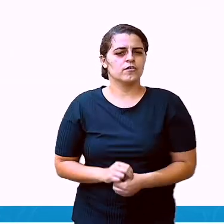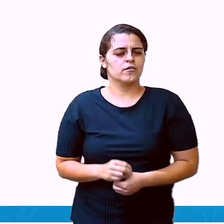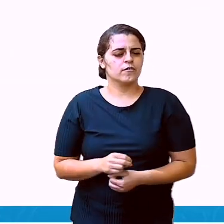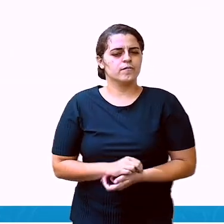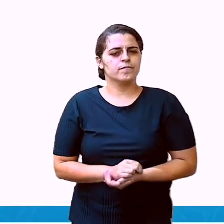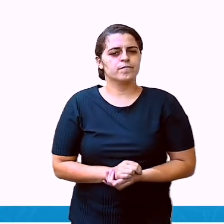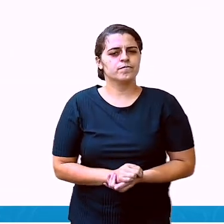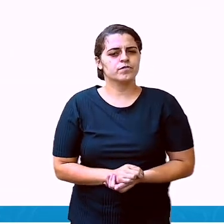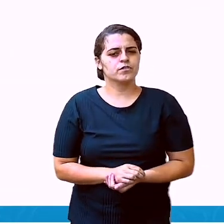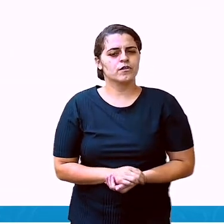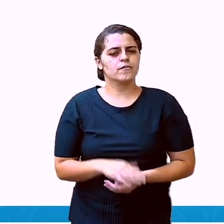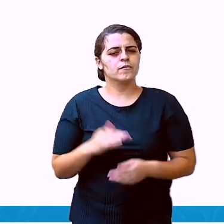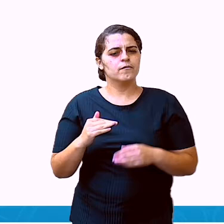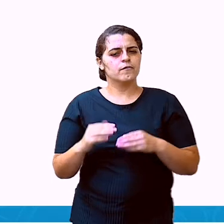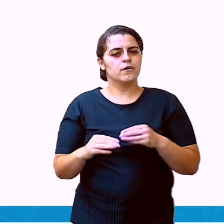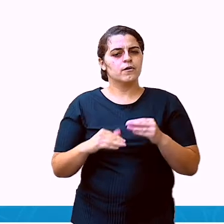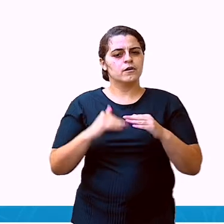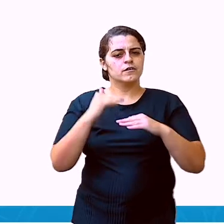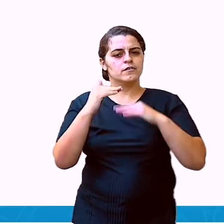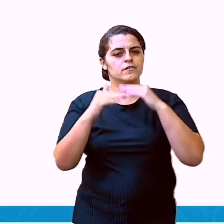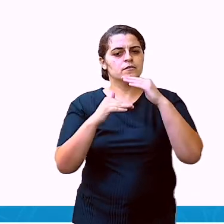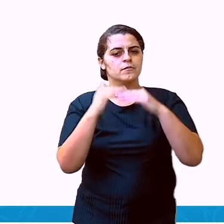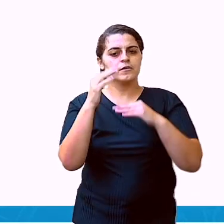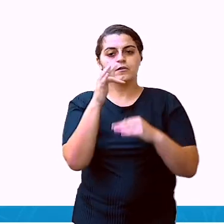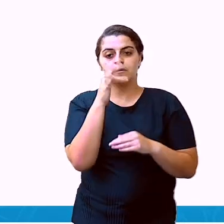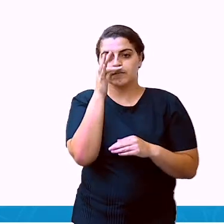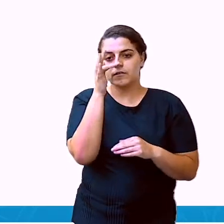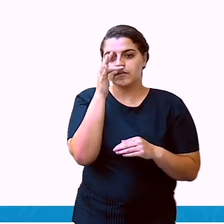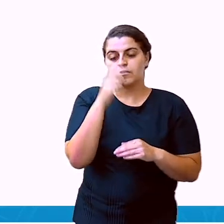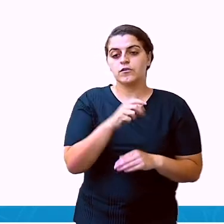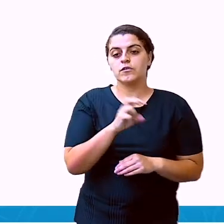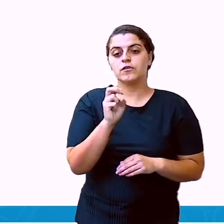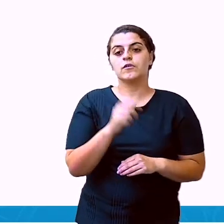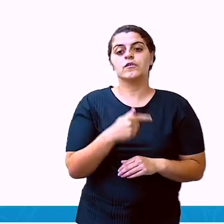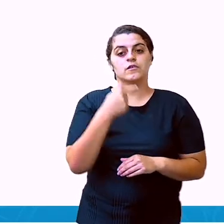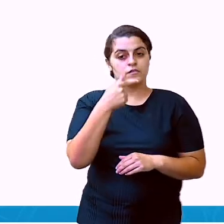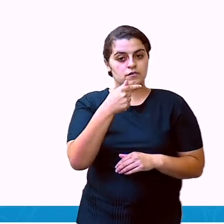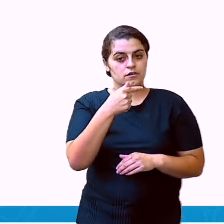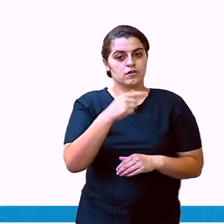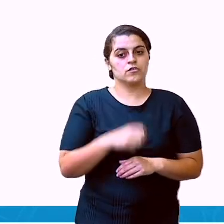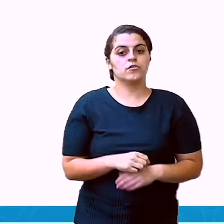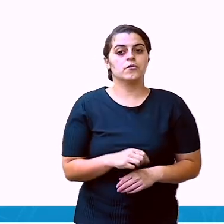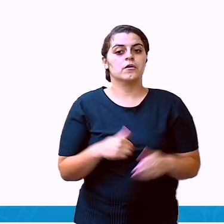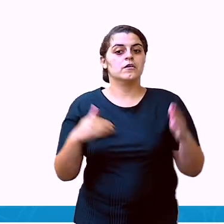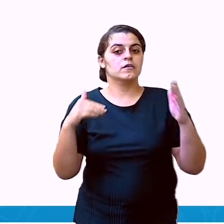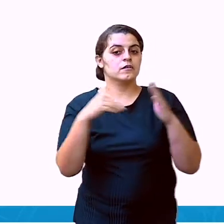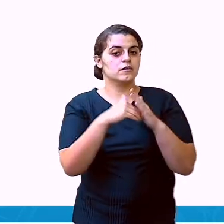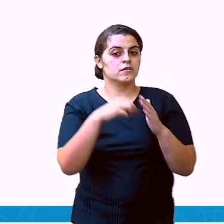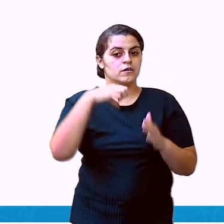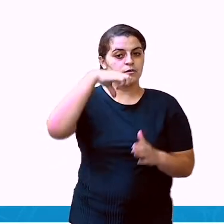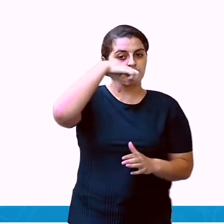Vamos ver o crescimento dessa planta do 7º ao 9º dia.